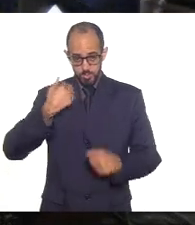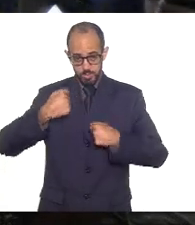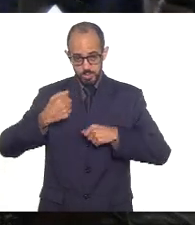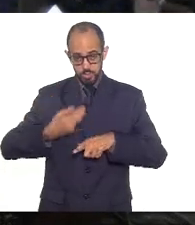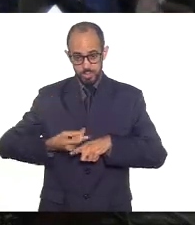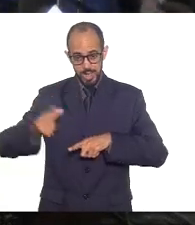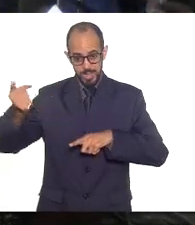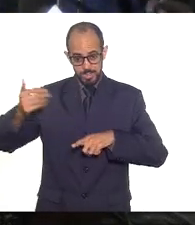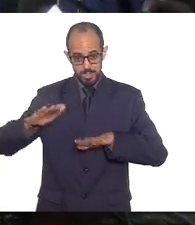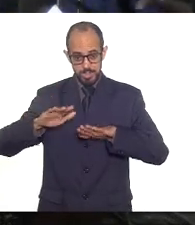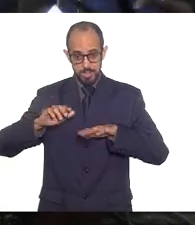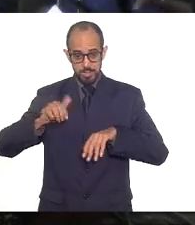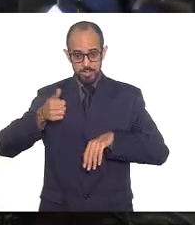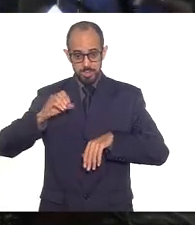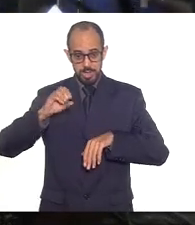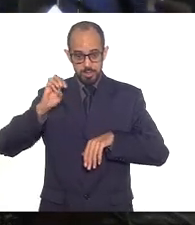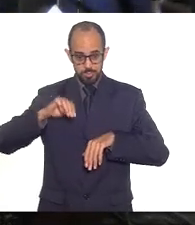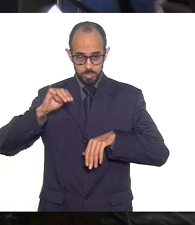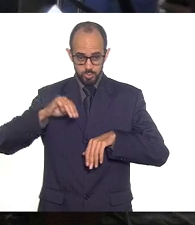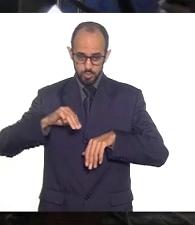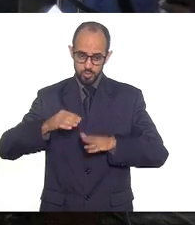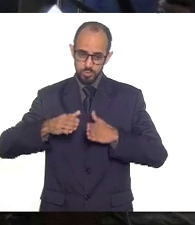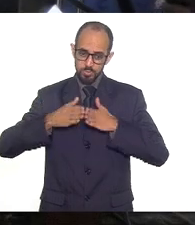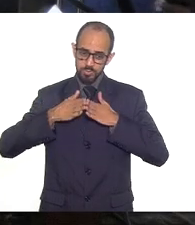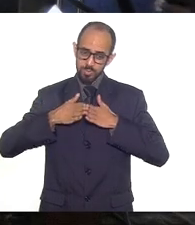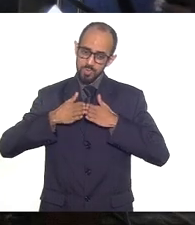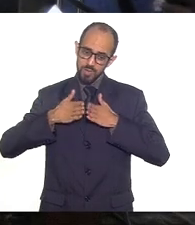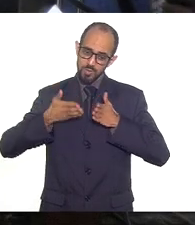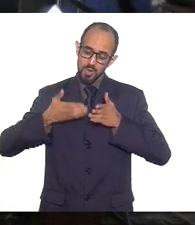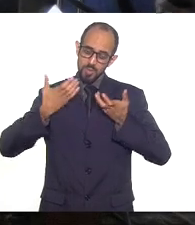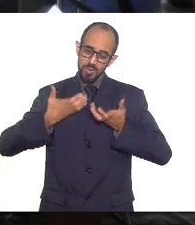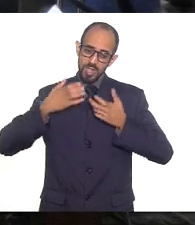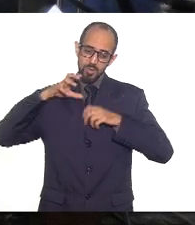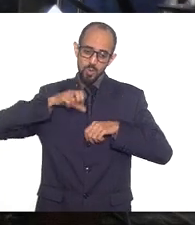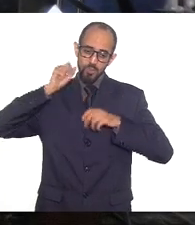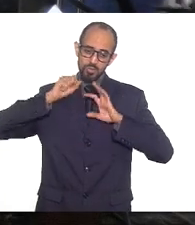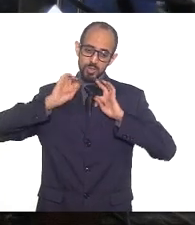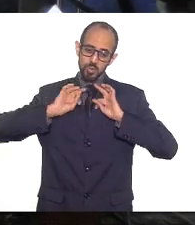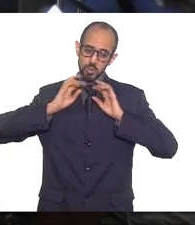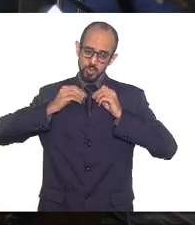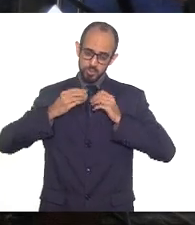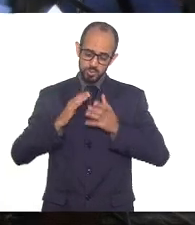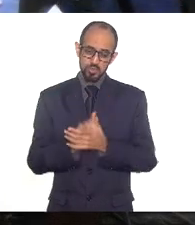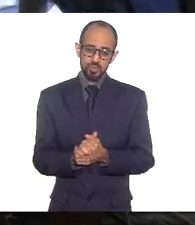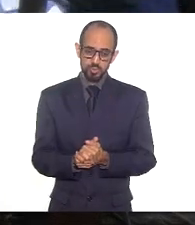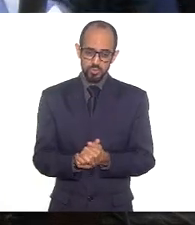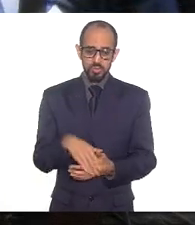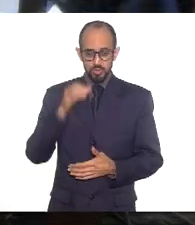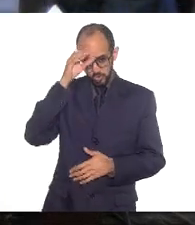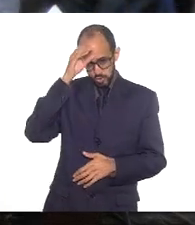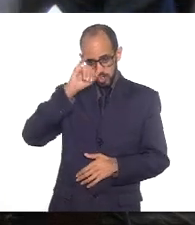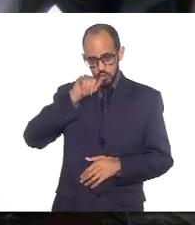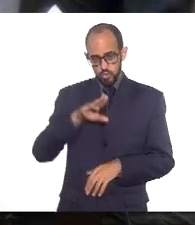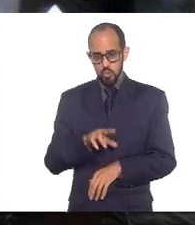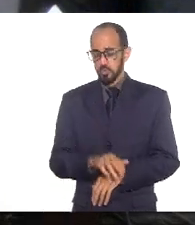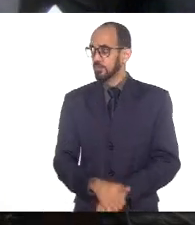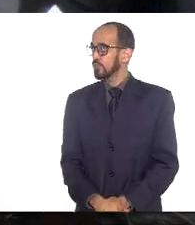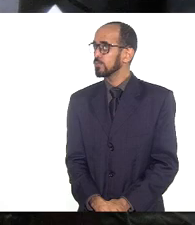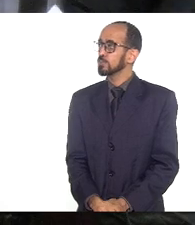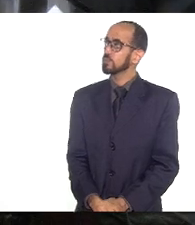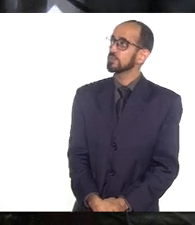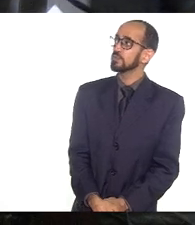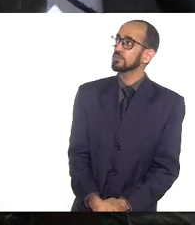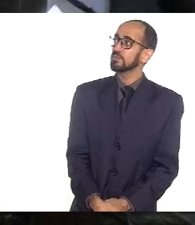sair mas 10 minutos por favor eu queria ouvir poder ouvir todas e todos da tia Ju por favor